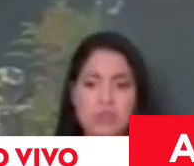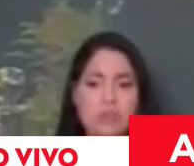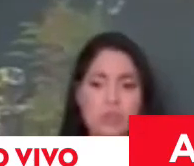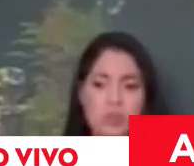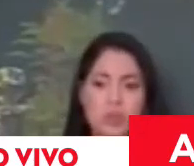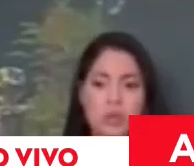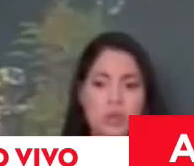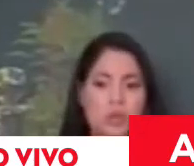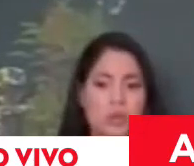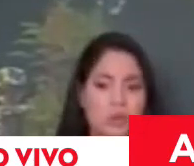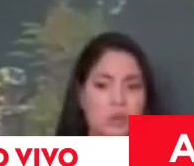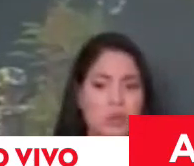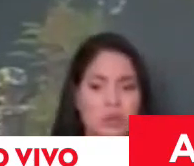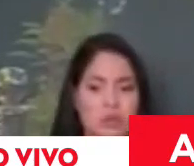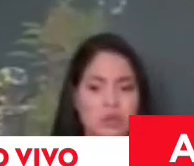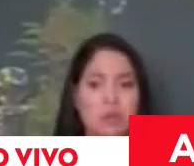grupos